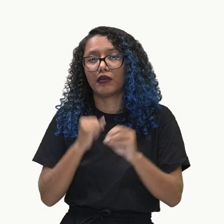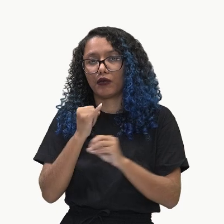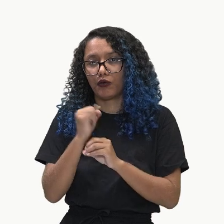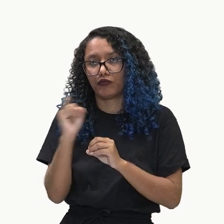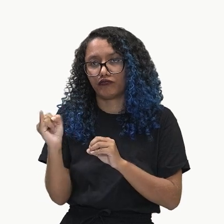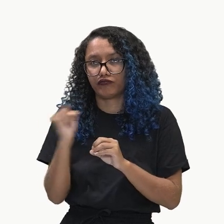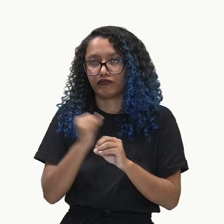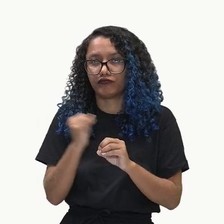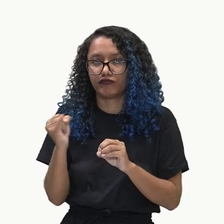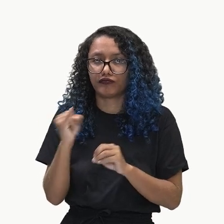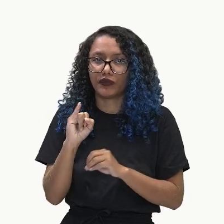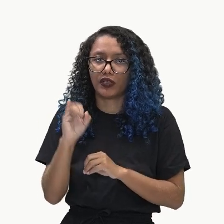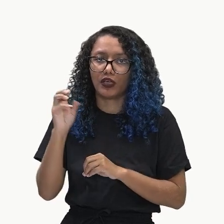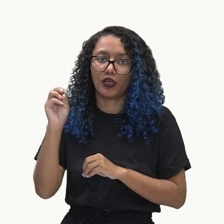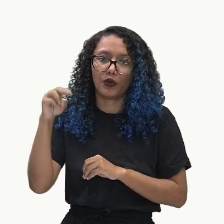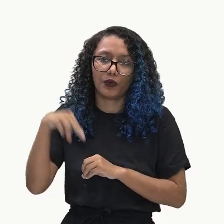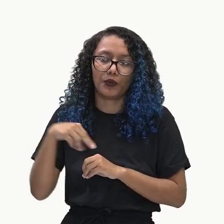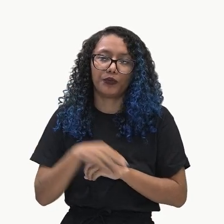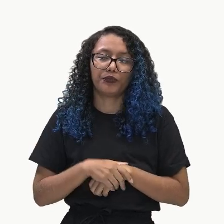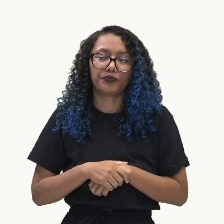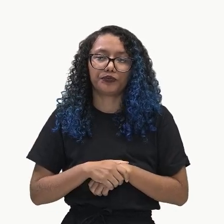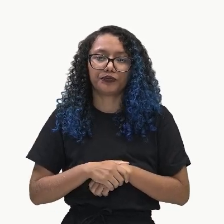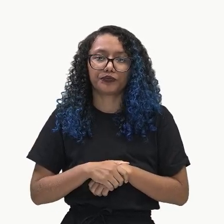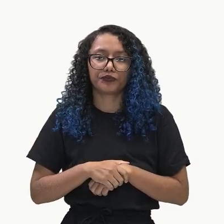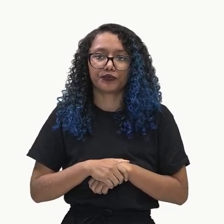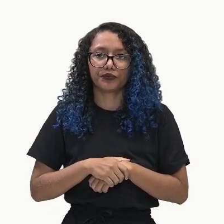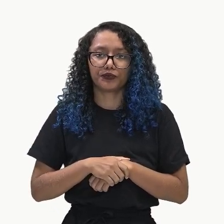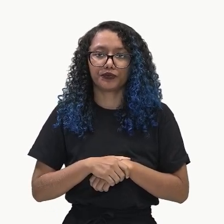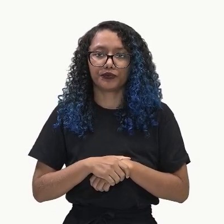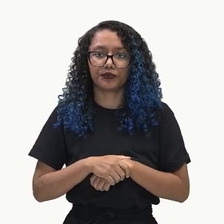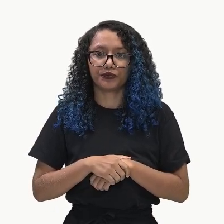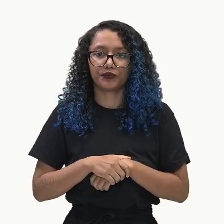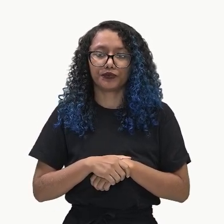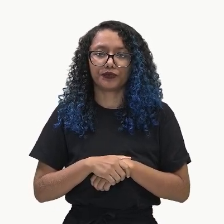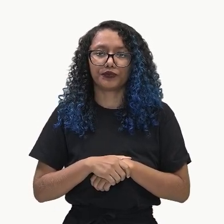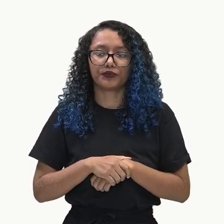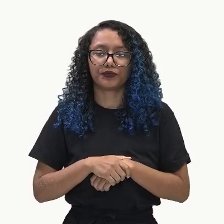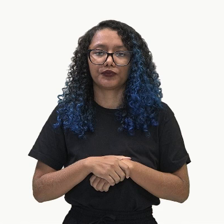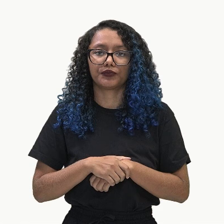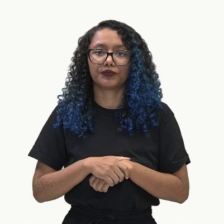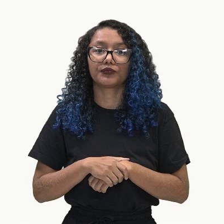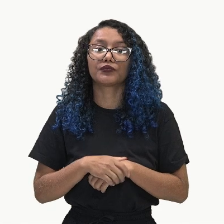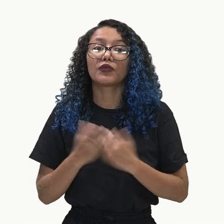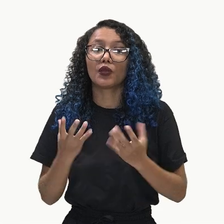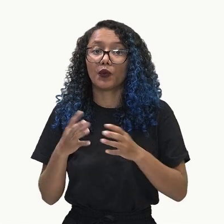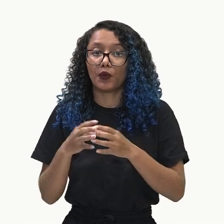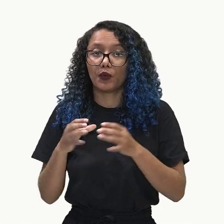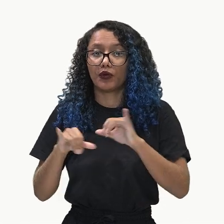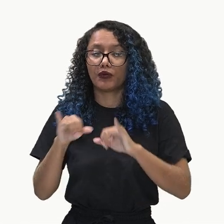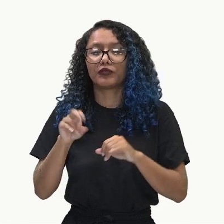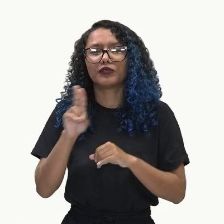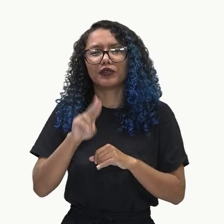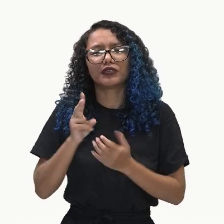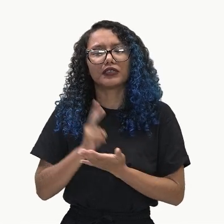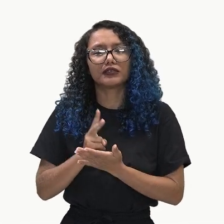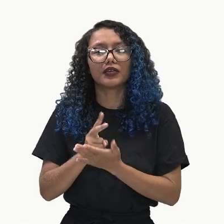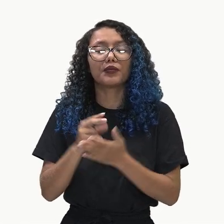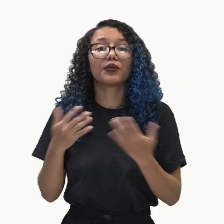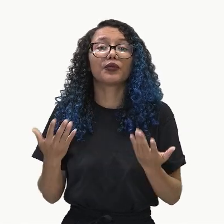certo? Então, dentro da função química que nós vamos estudar, nós vamos usar muito esse termo,